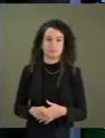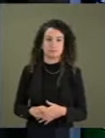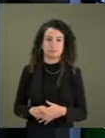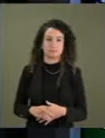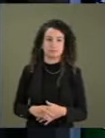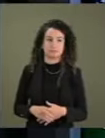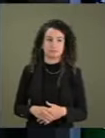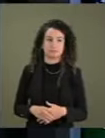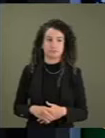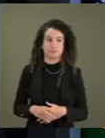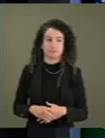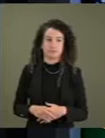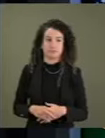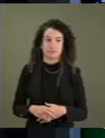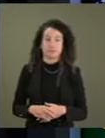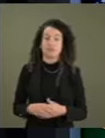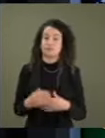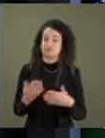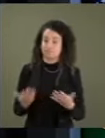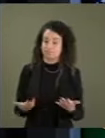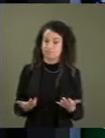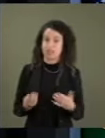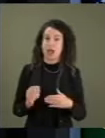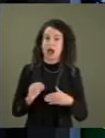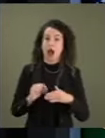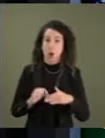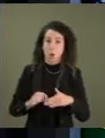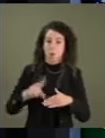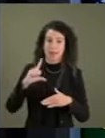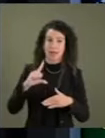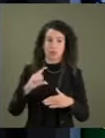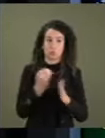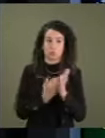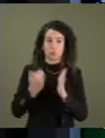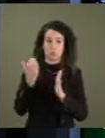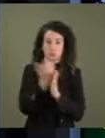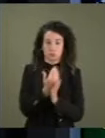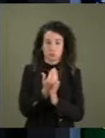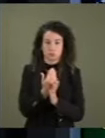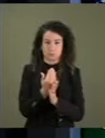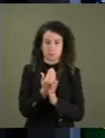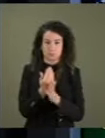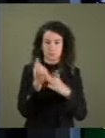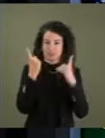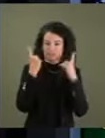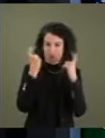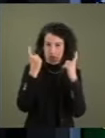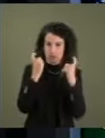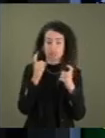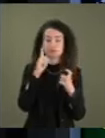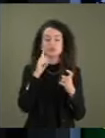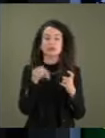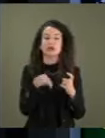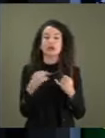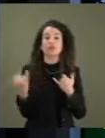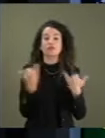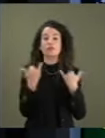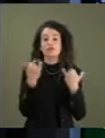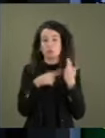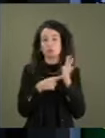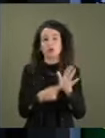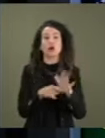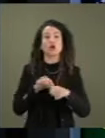Além do aumento da violência, os dados mostram as